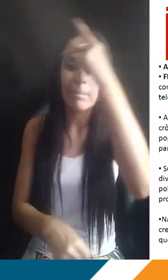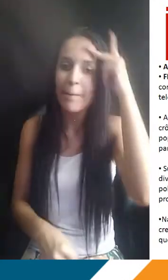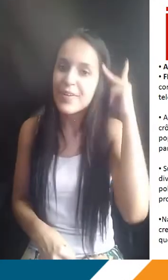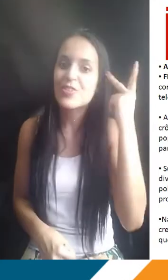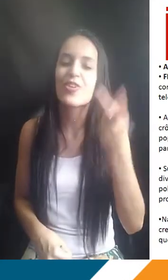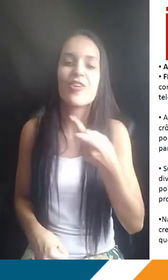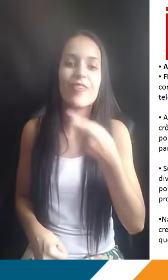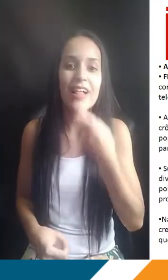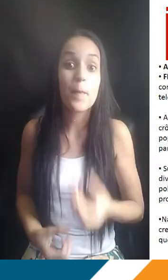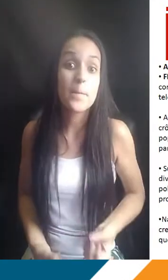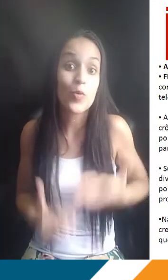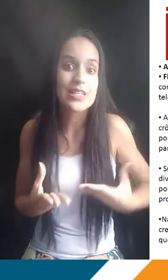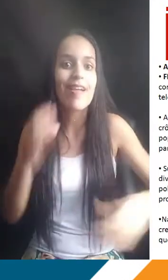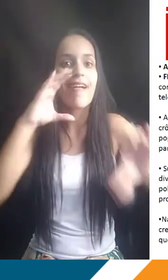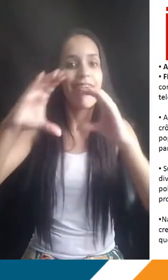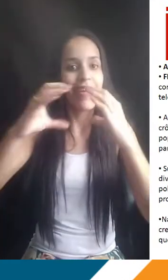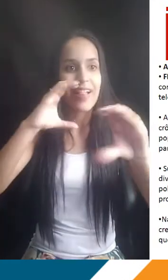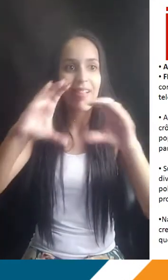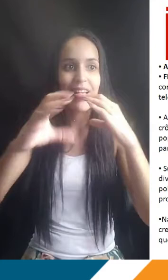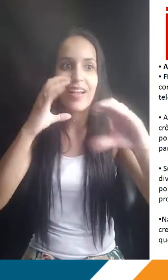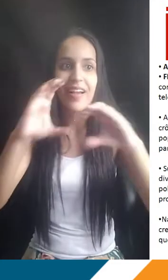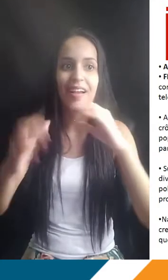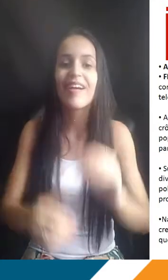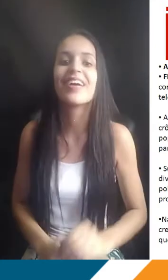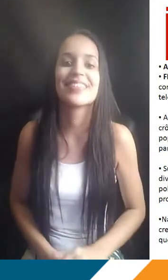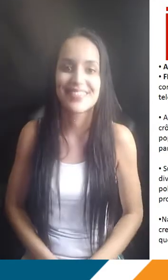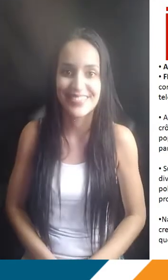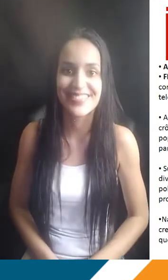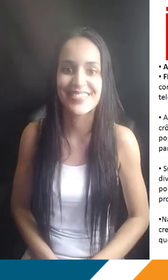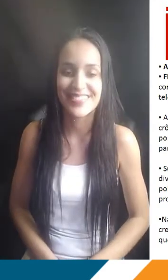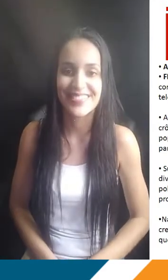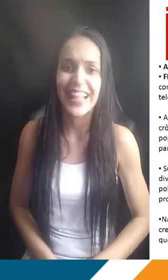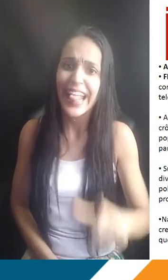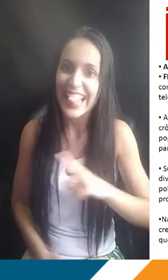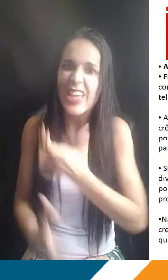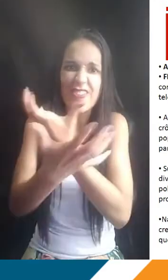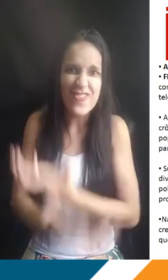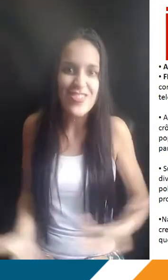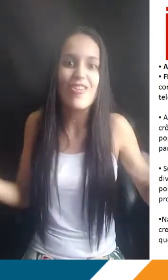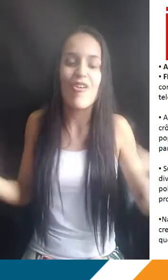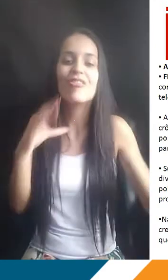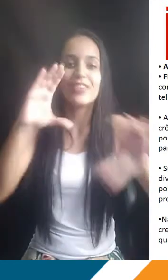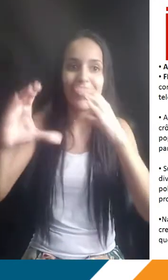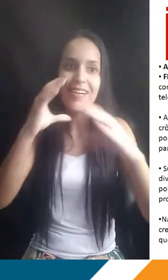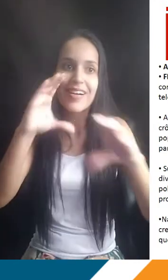da oralidade. A gente está destacando o papel dos festivais da canção. Pode-se dizer que a